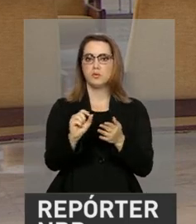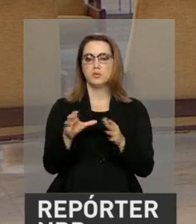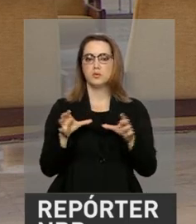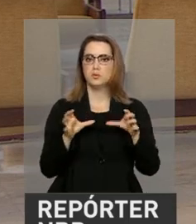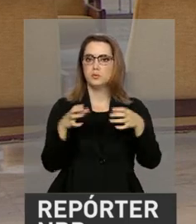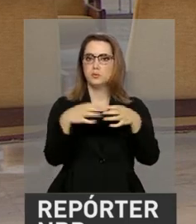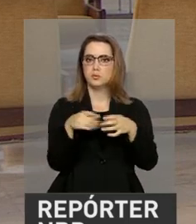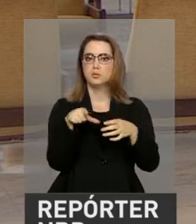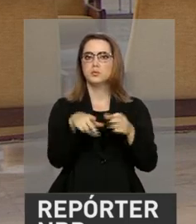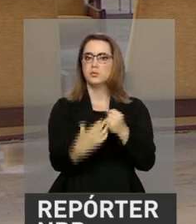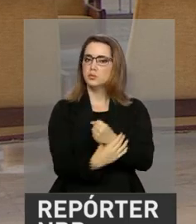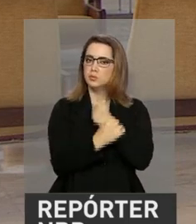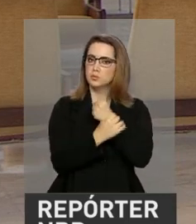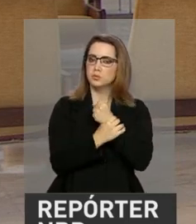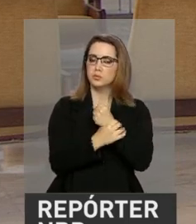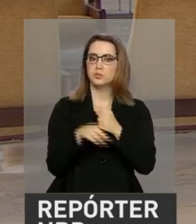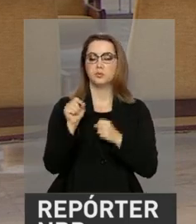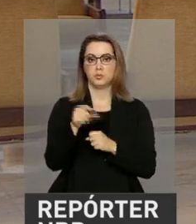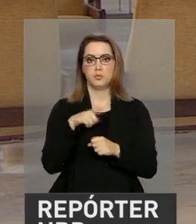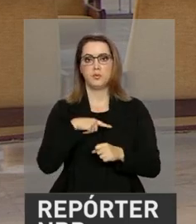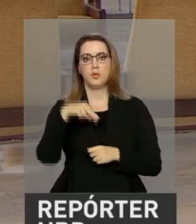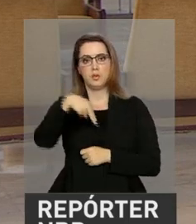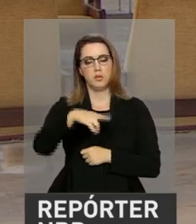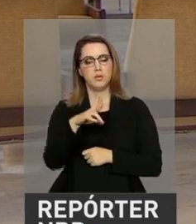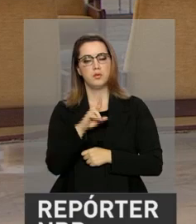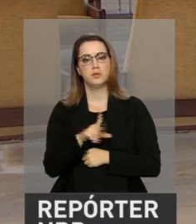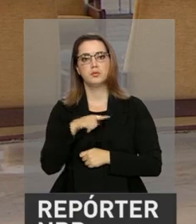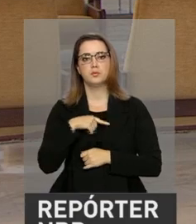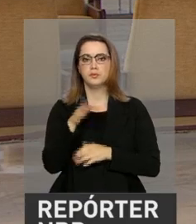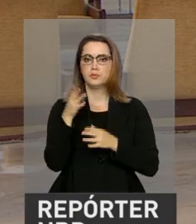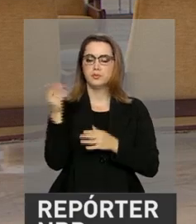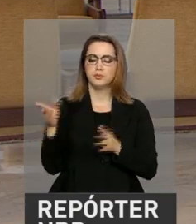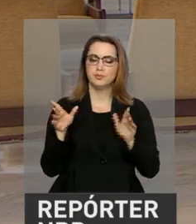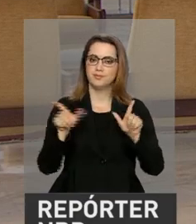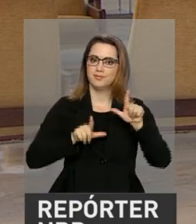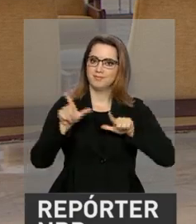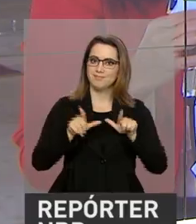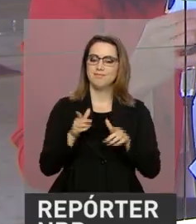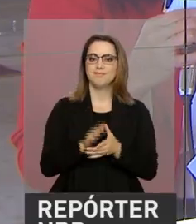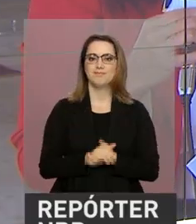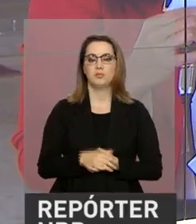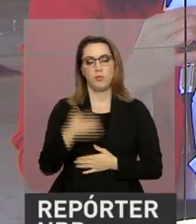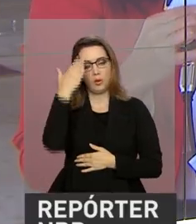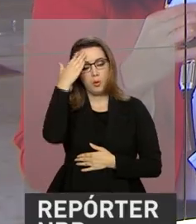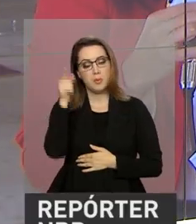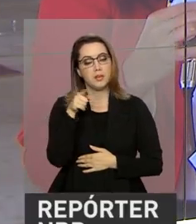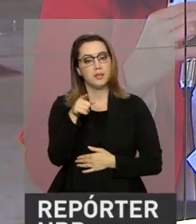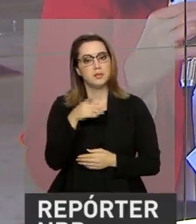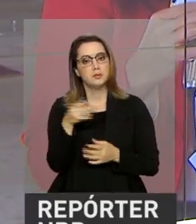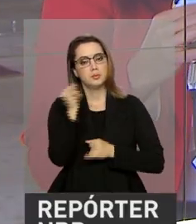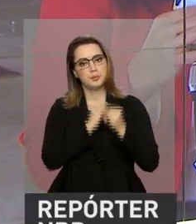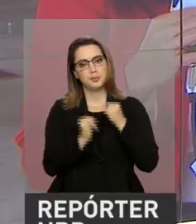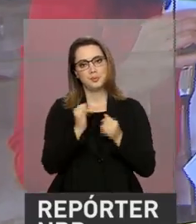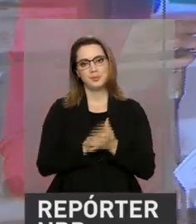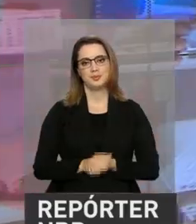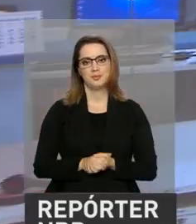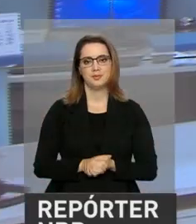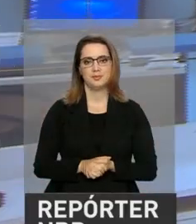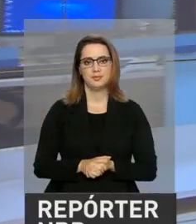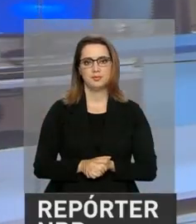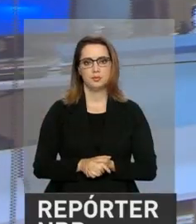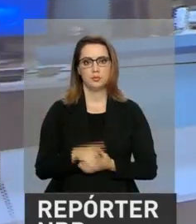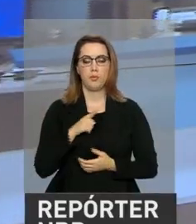vegonha Lembrando que a TV NBR transite ao vivo essa cerimônia Renata Obrigada Paola pelas suas informações